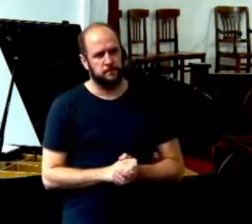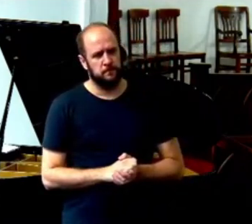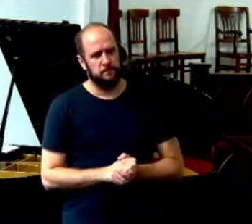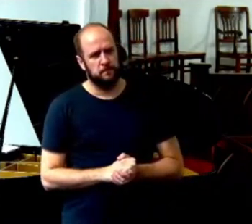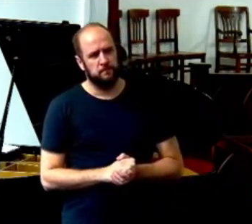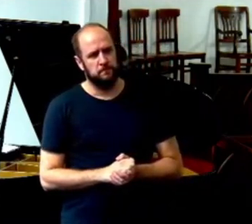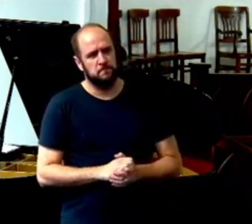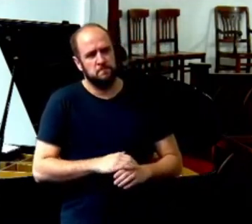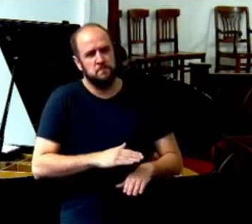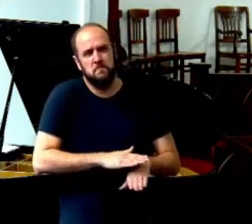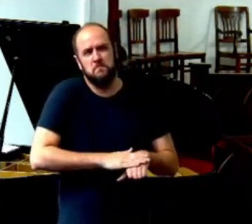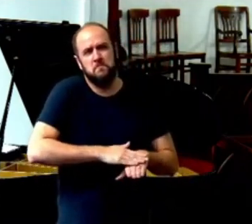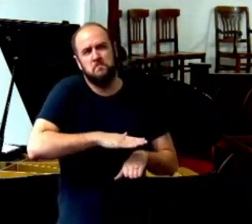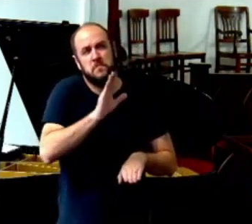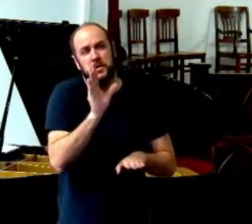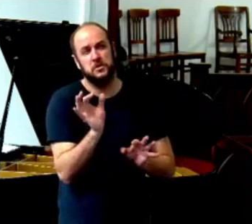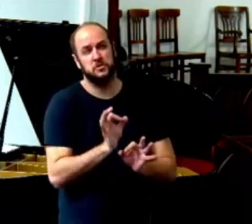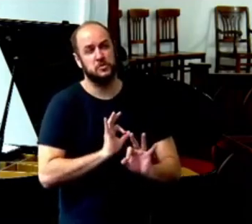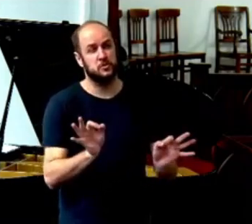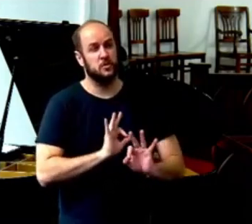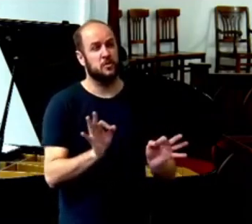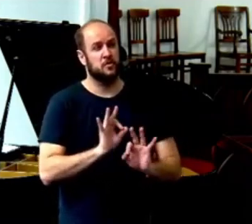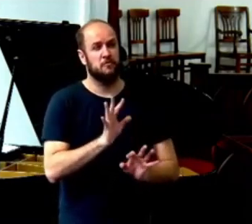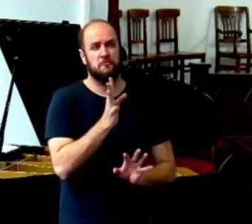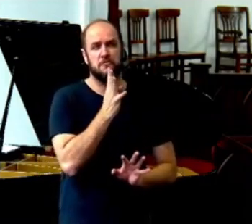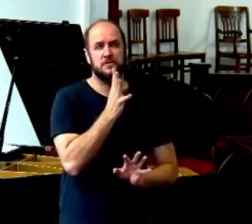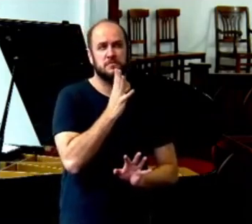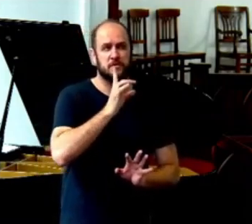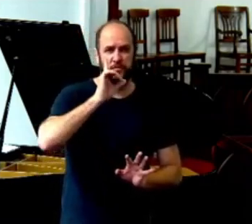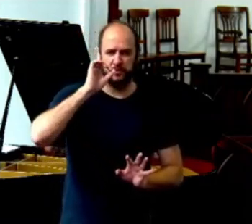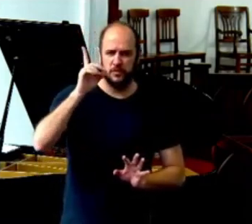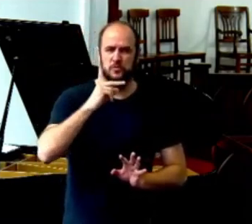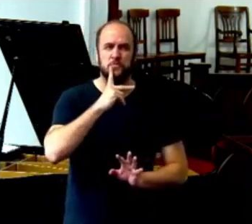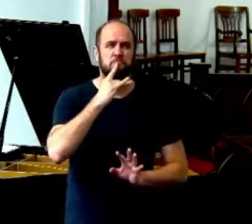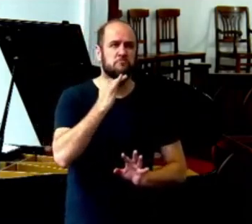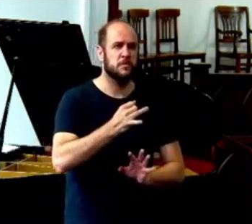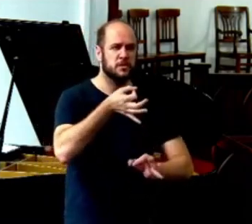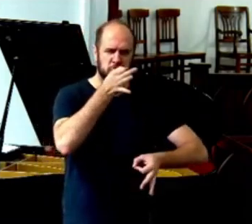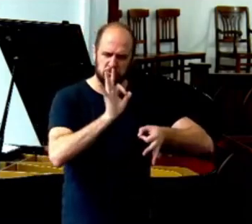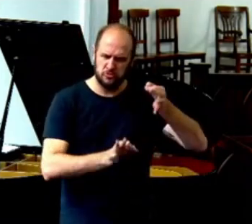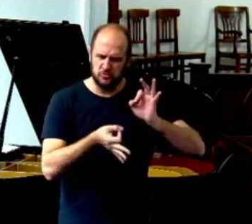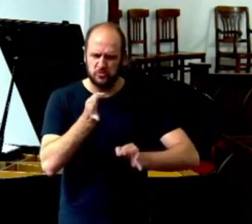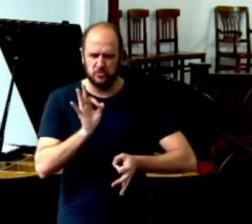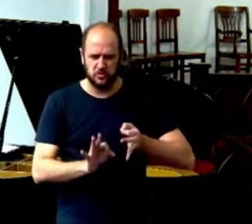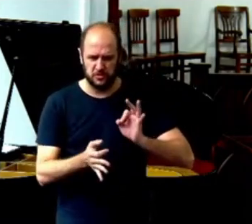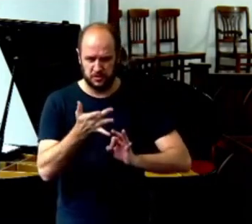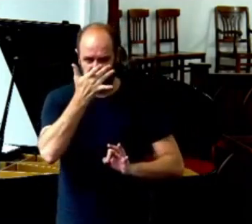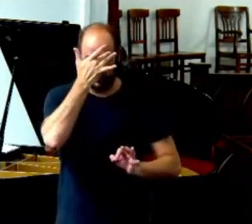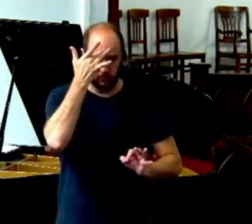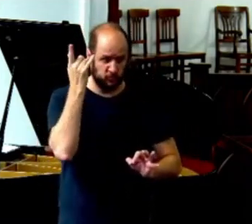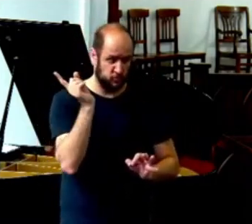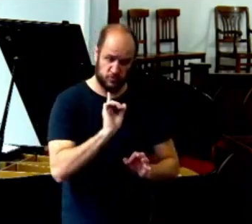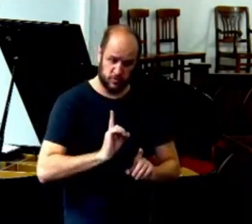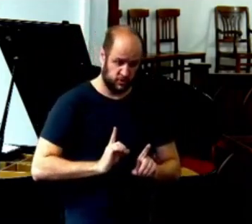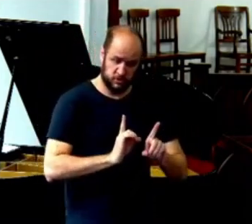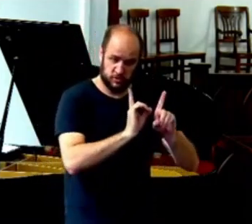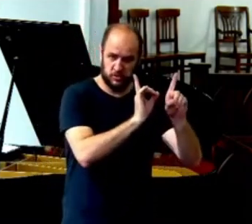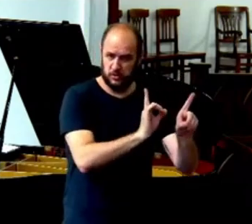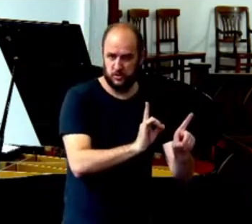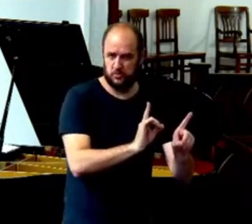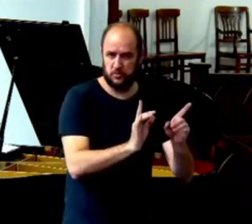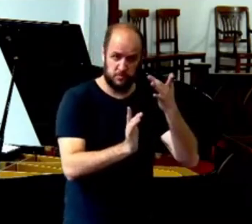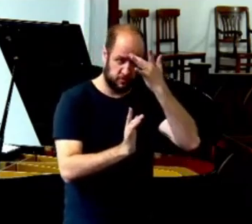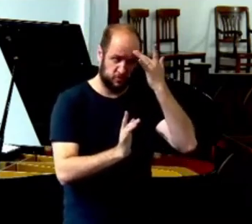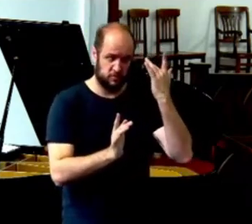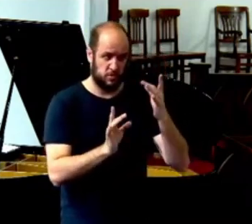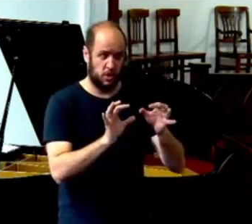A coisa mais terrível é que o conhecimento de Deus como um Pai e juiz, para aqueles que não são discípulos de Jesus,